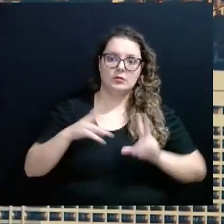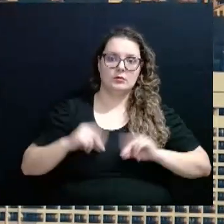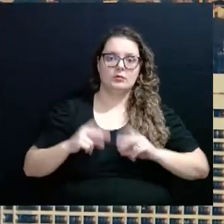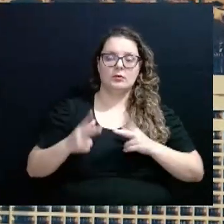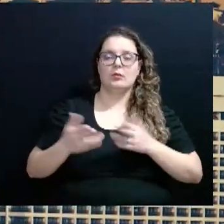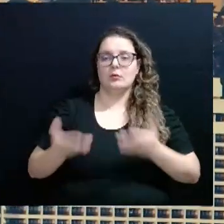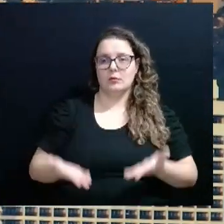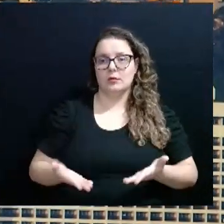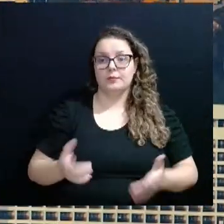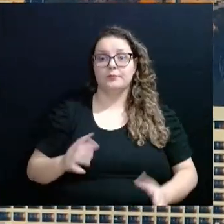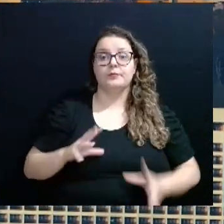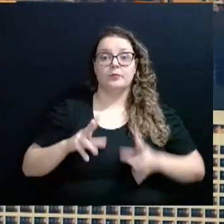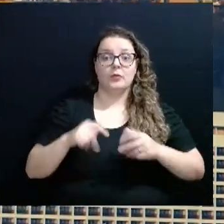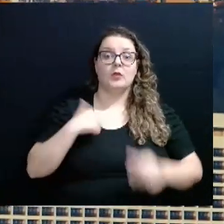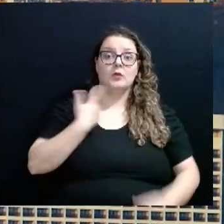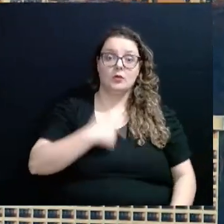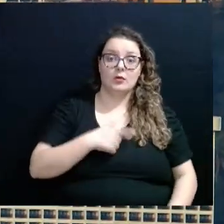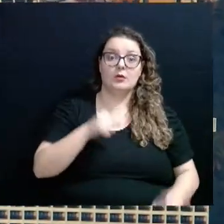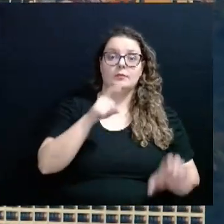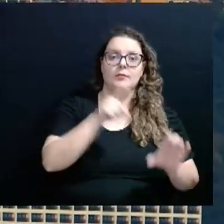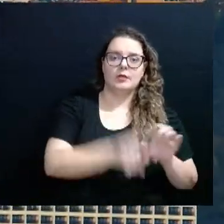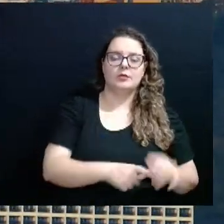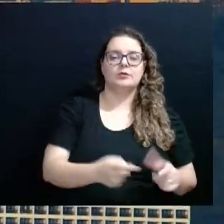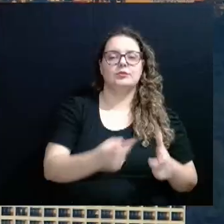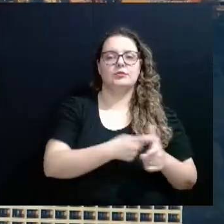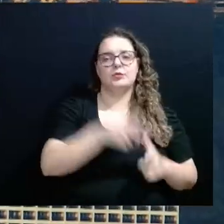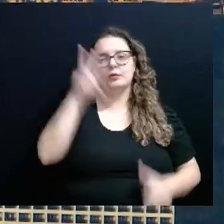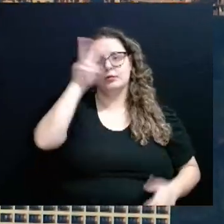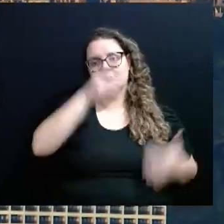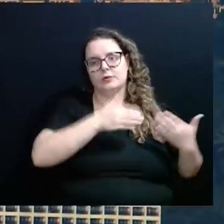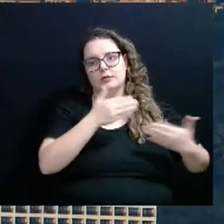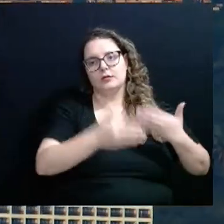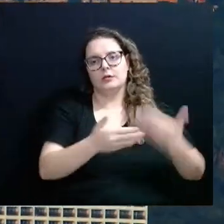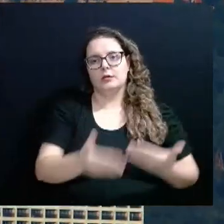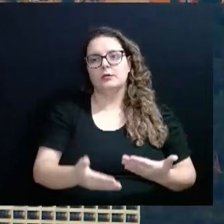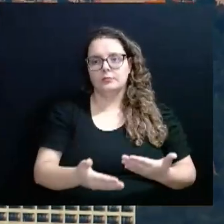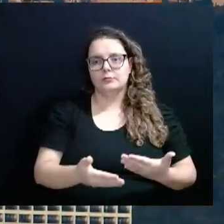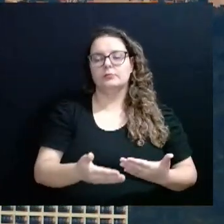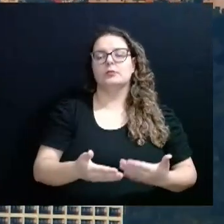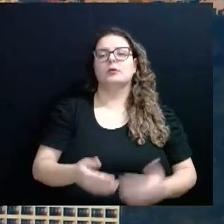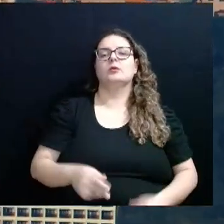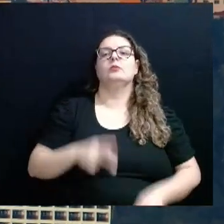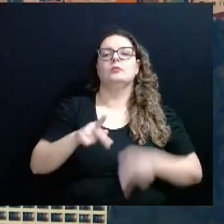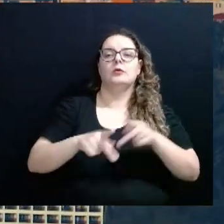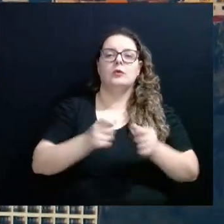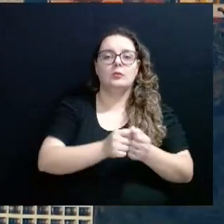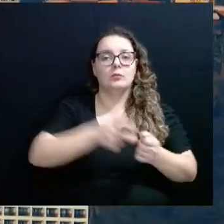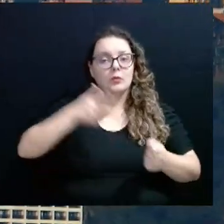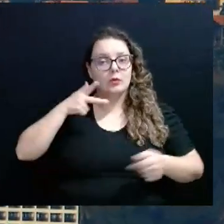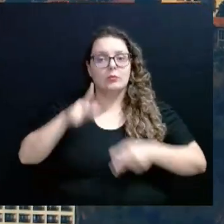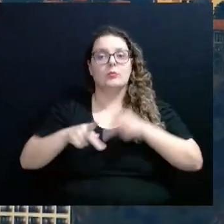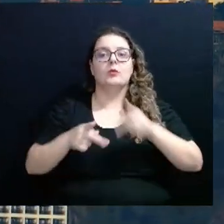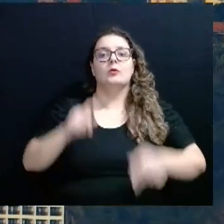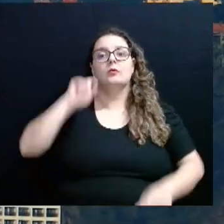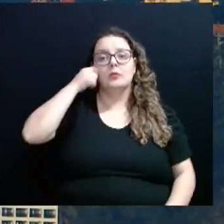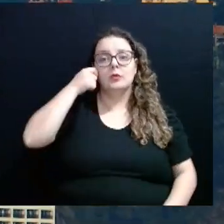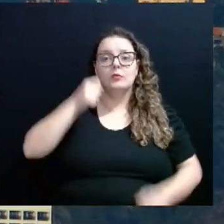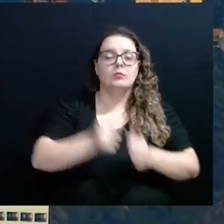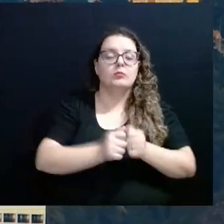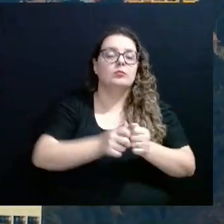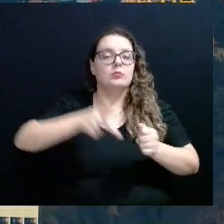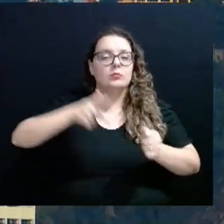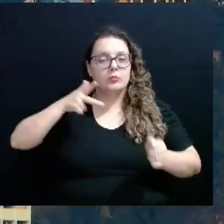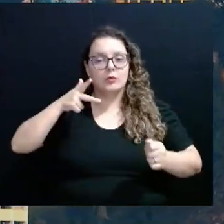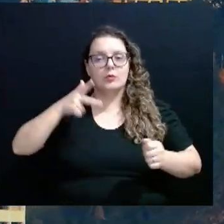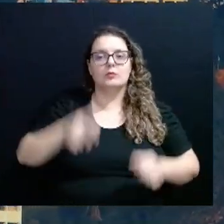uma dívida histórica com os nossos povos originários, com o povo preto, com o povo indígena, e o mínimo que pode